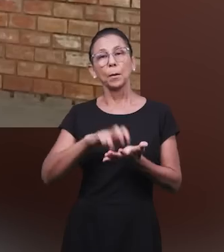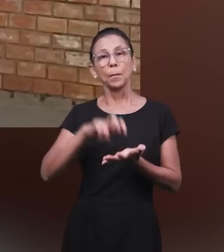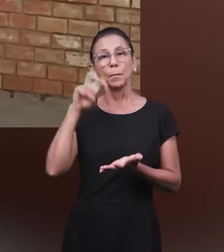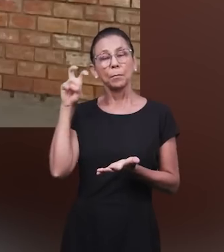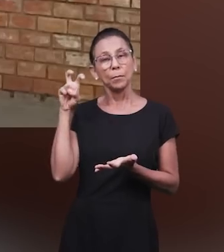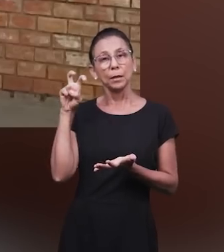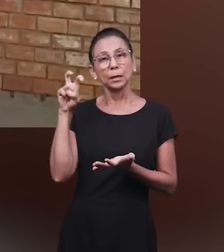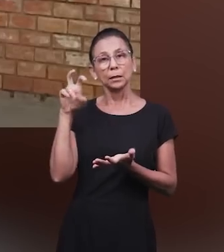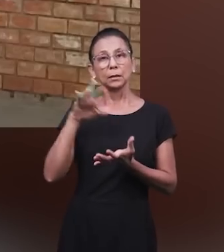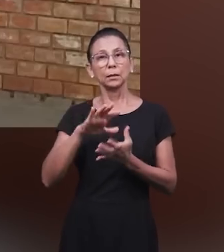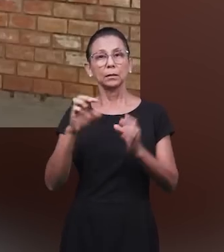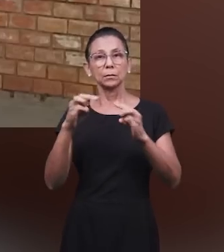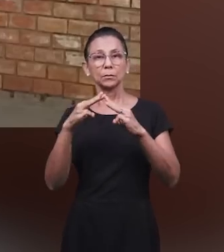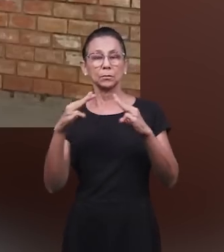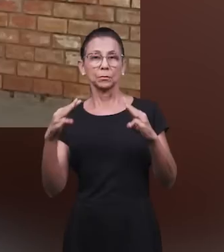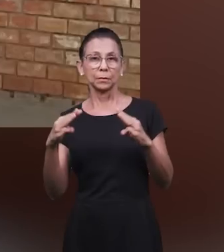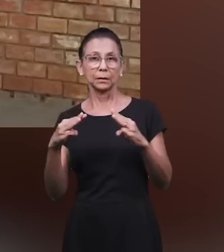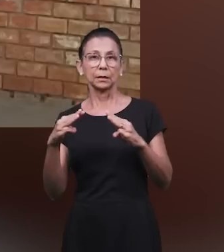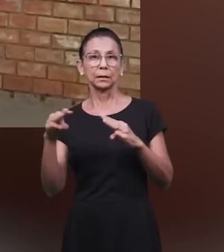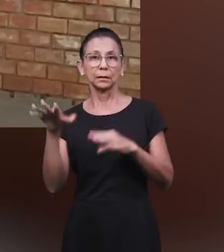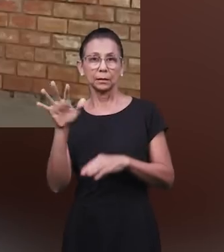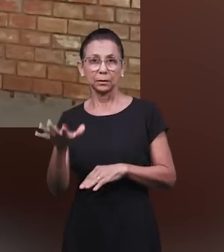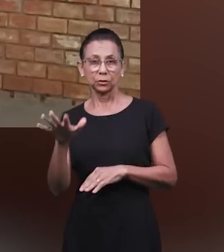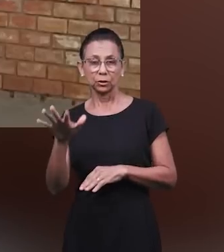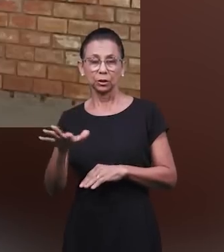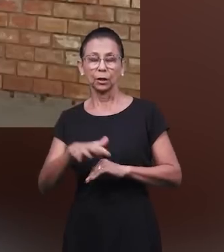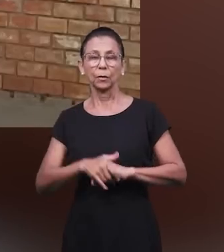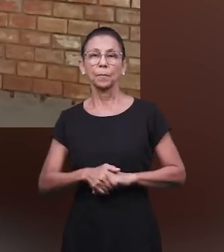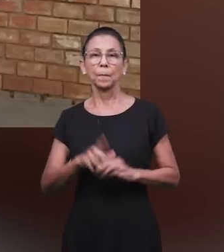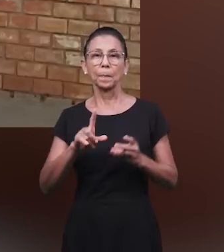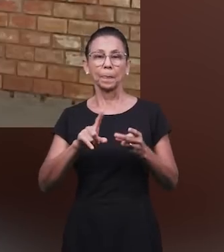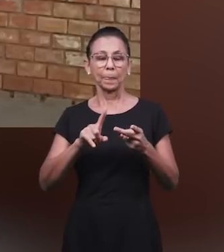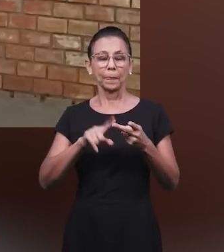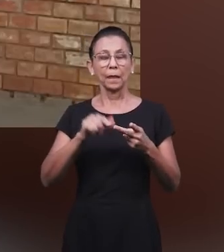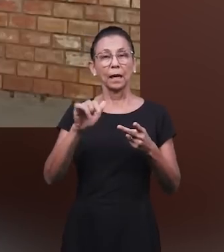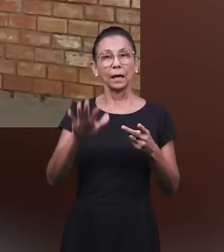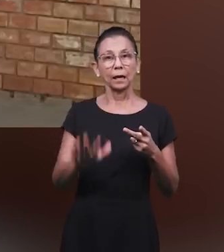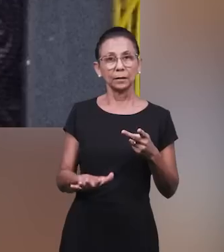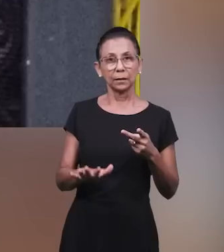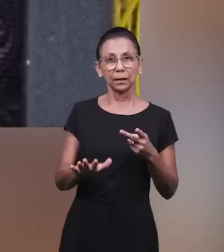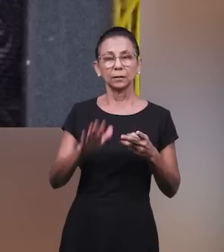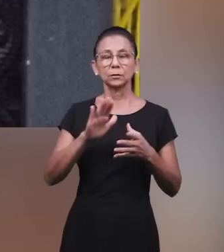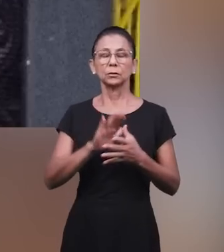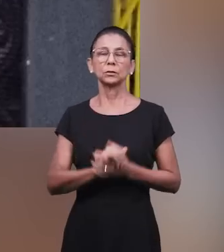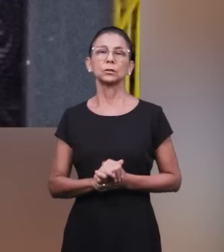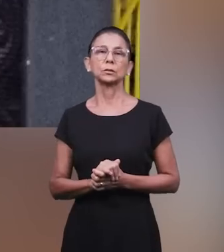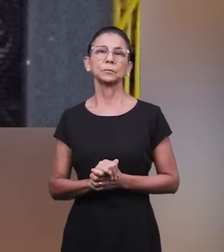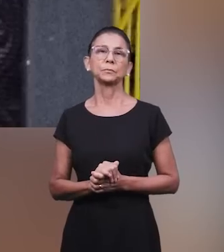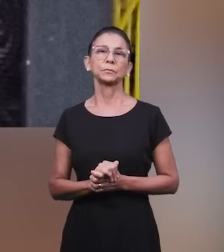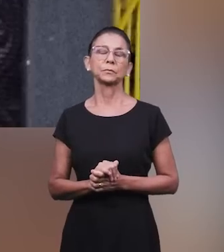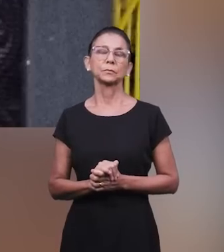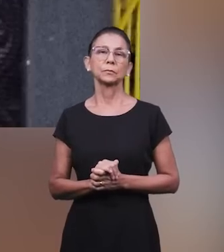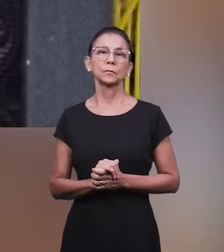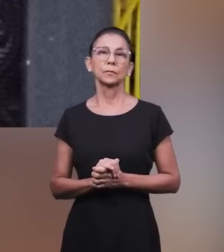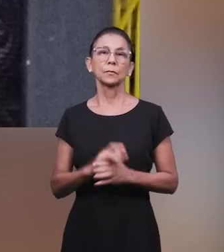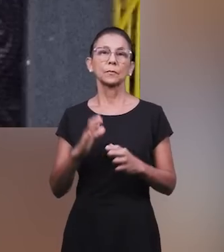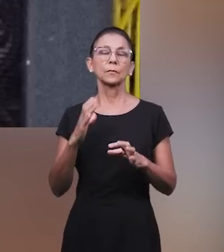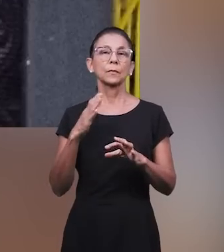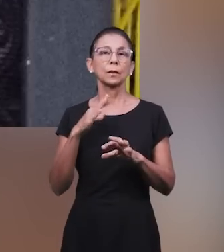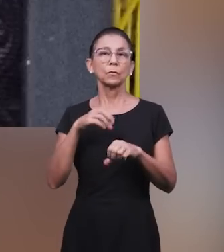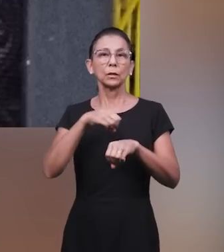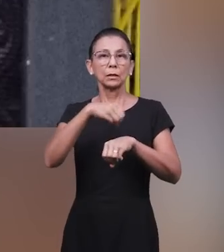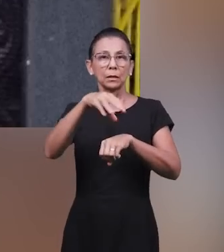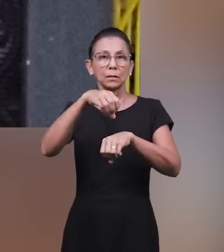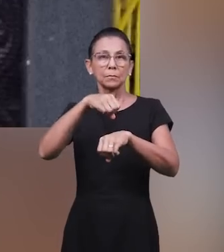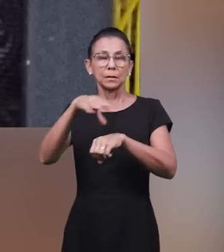um culto contando as experiências dos jovens do Evangelho Sem Fronteiras, que foi feito na cidade de Pato